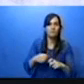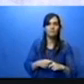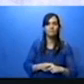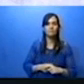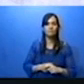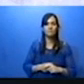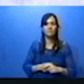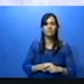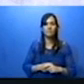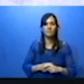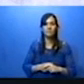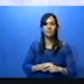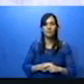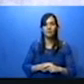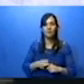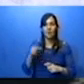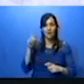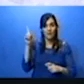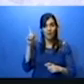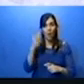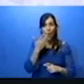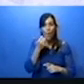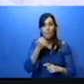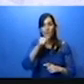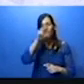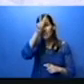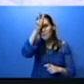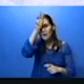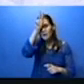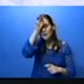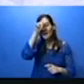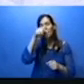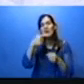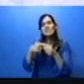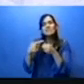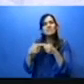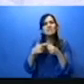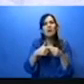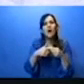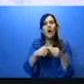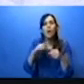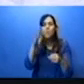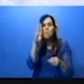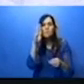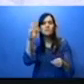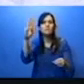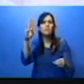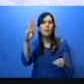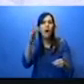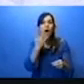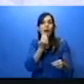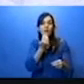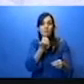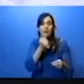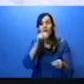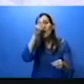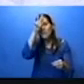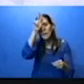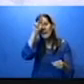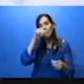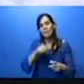Aqui um escorpião se alimentando de uma barata, que nas cidades o principal alimento dos escorpiões são as